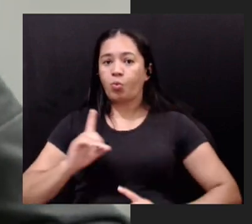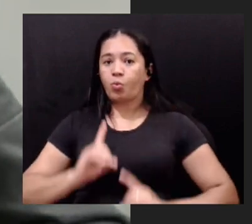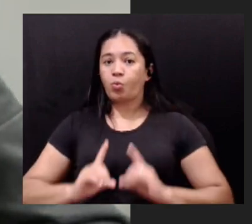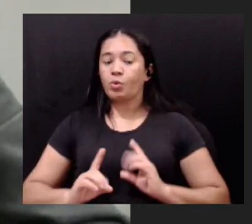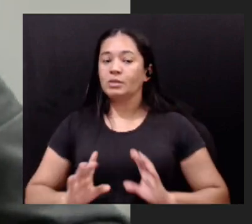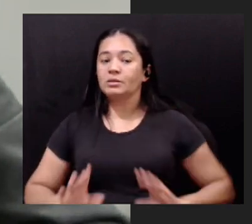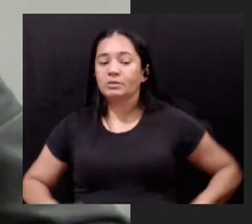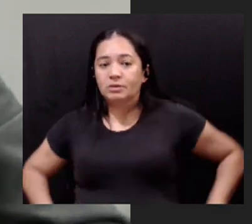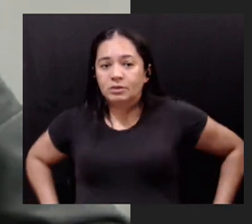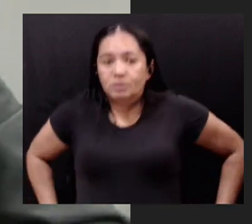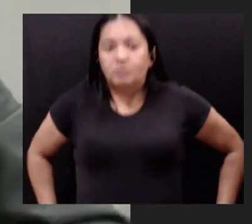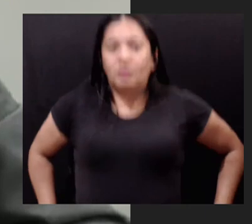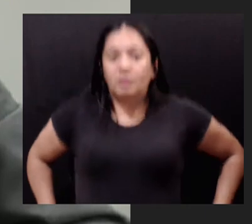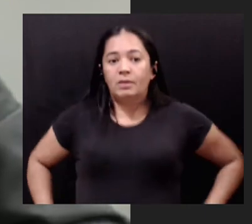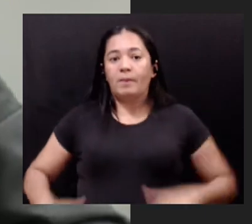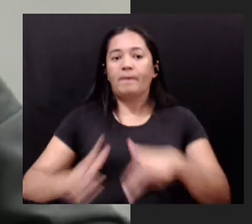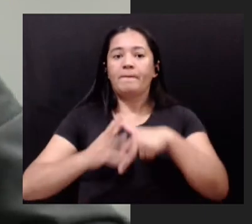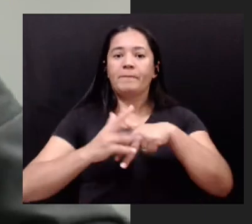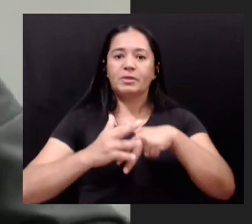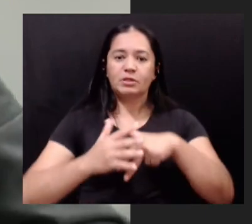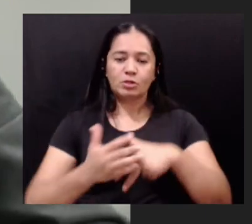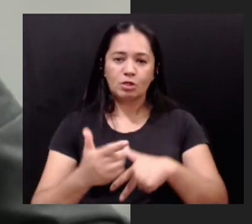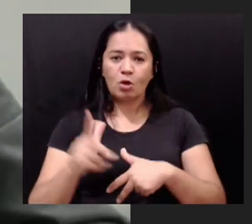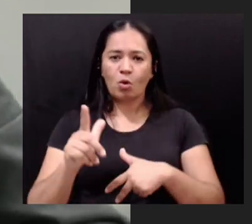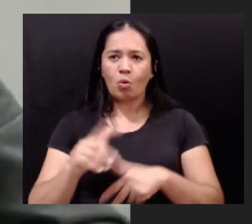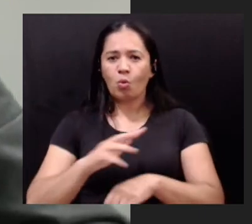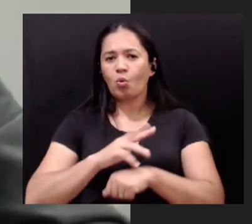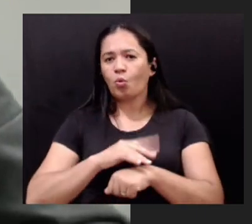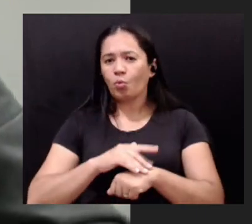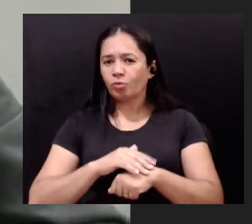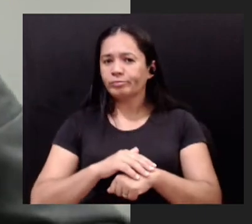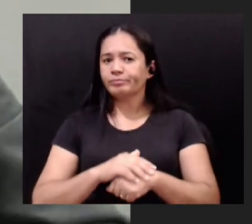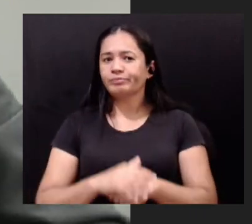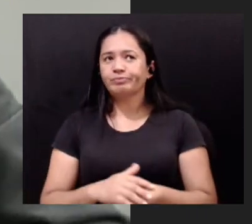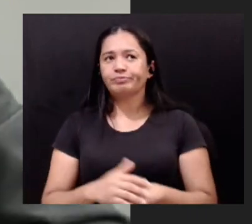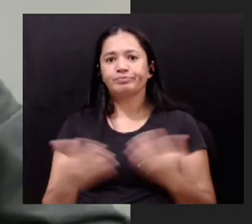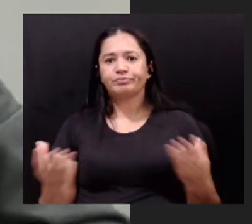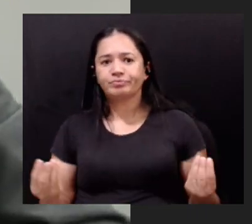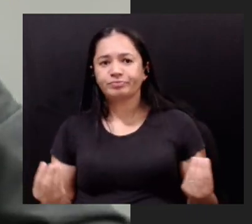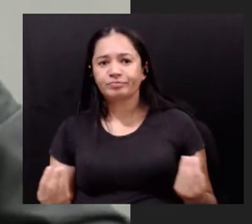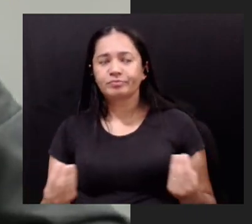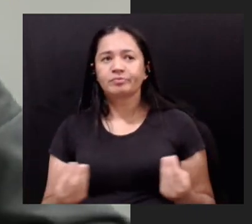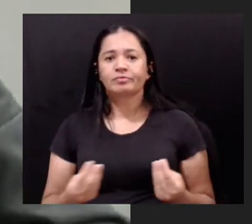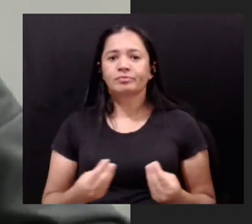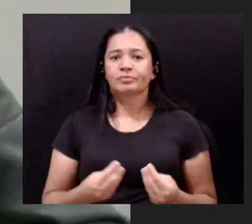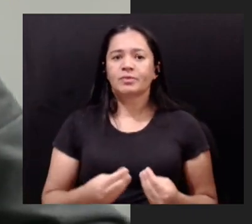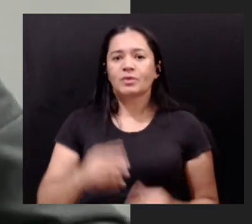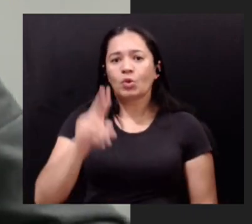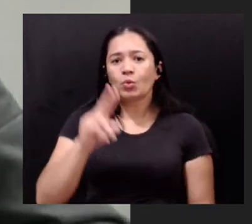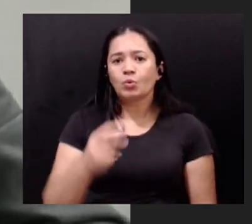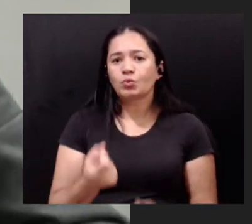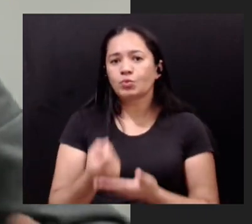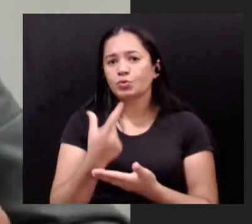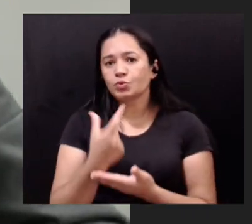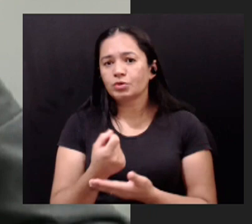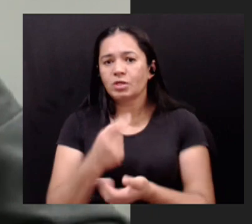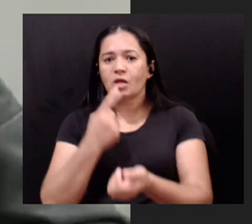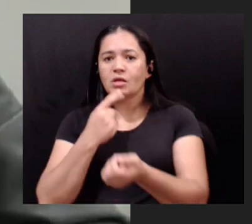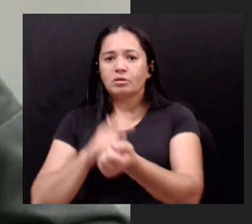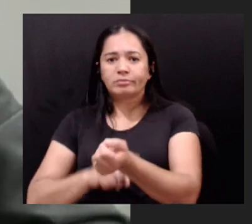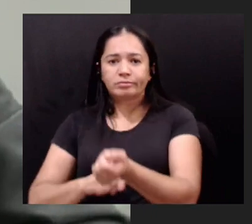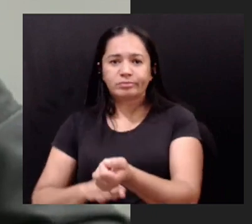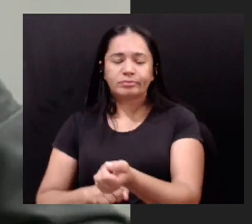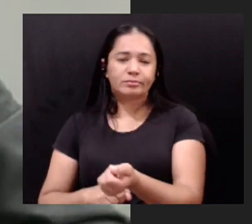pacientes que tenham outras comorbidades, pacientes em vigência de uso de anticoagulantes, tudo isso